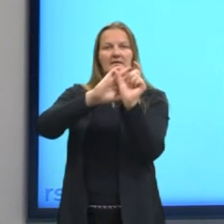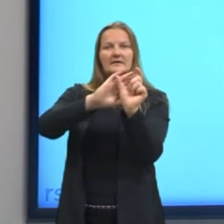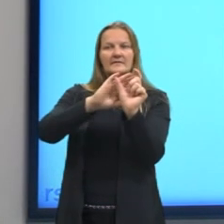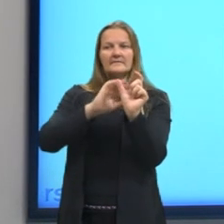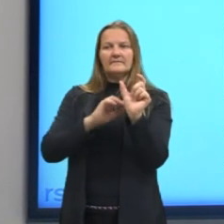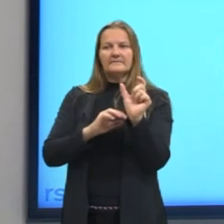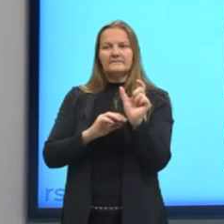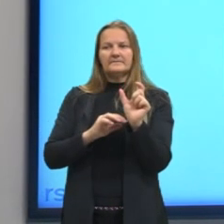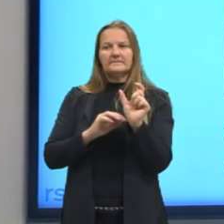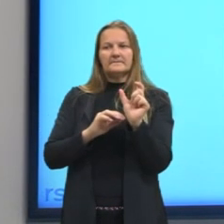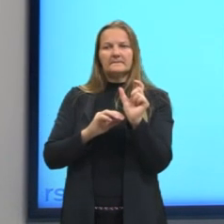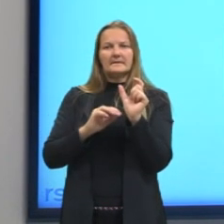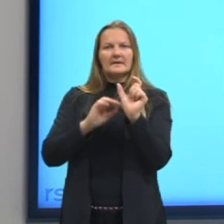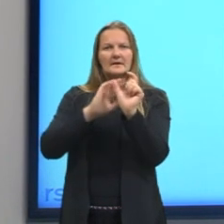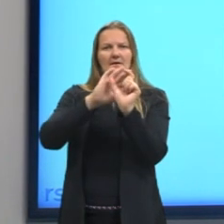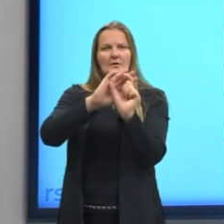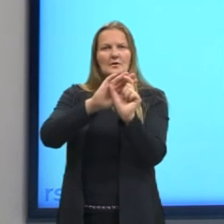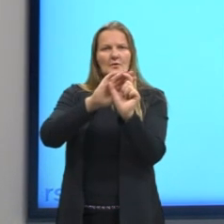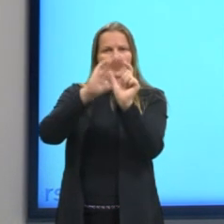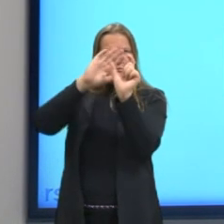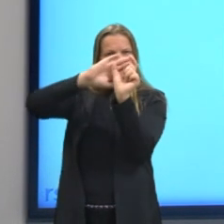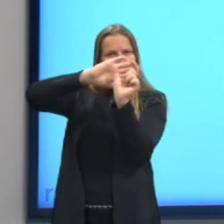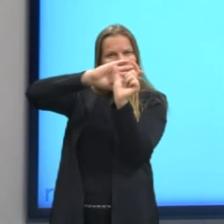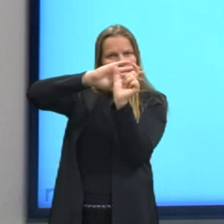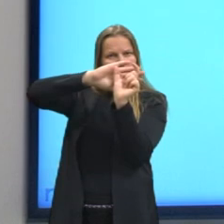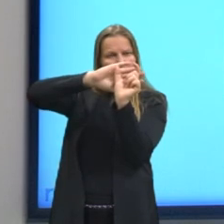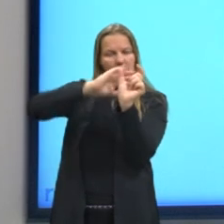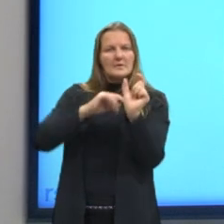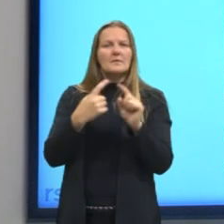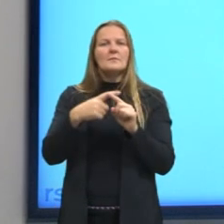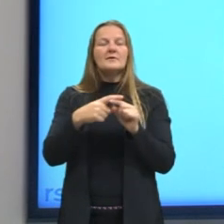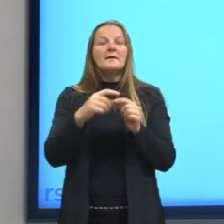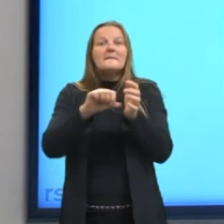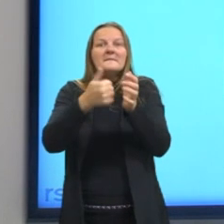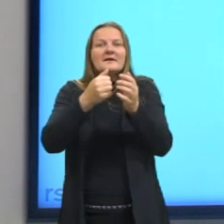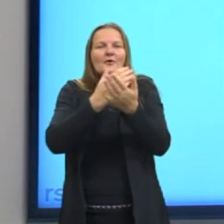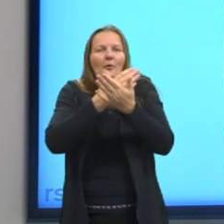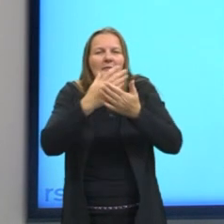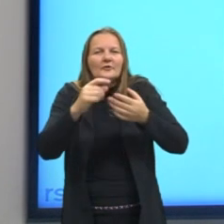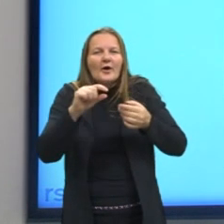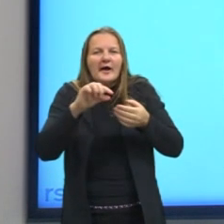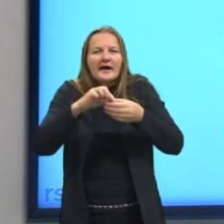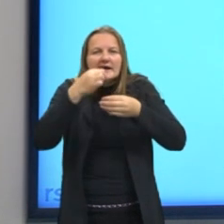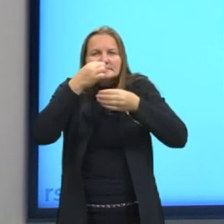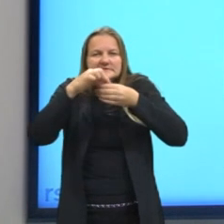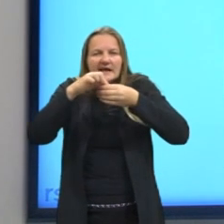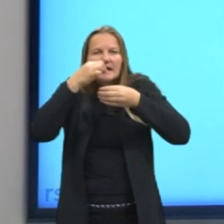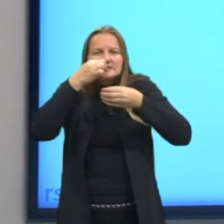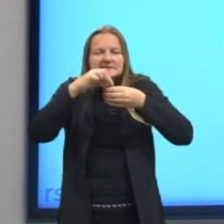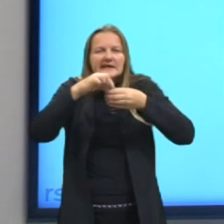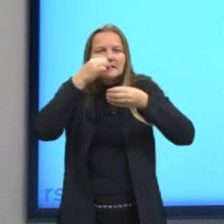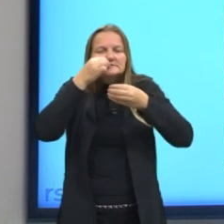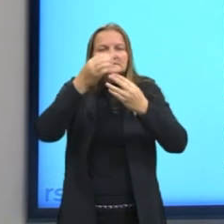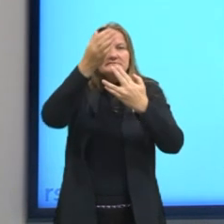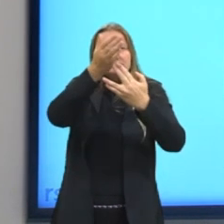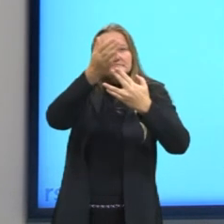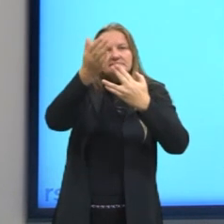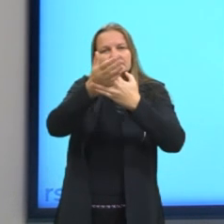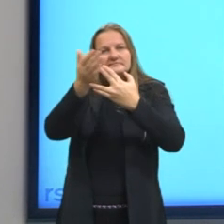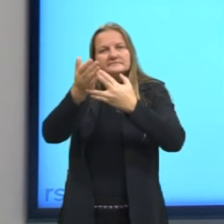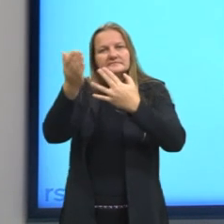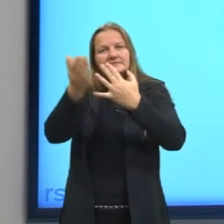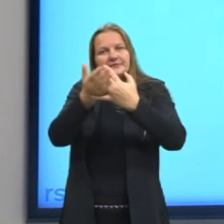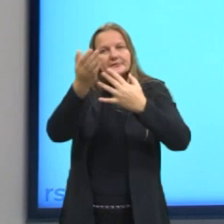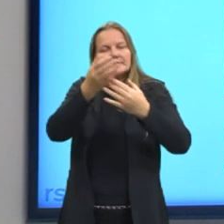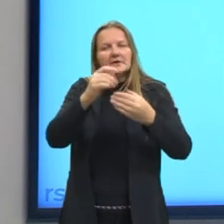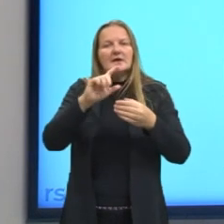esposa dele ali no início falando primeiro ele começou a beliscar' entre as refeições depois